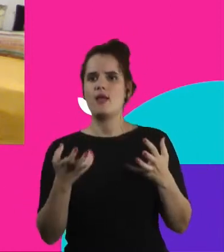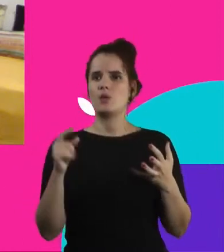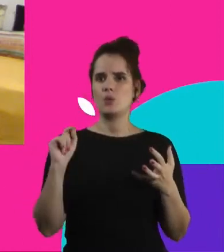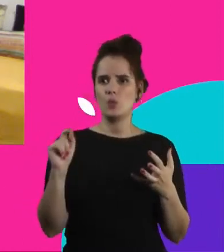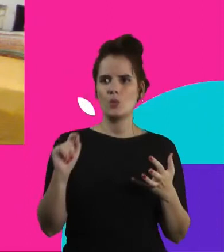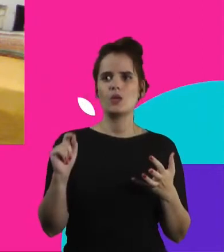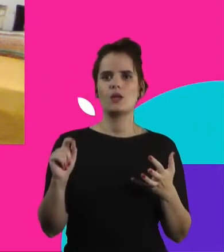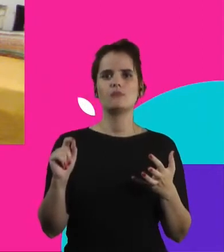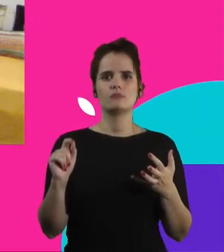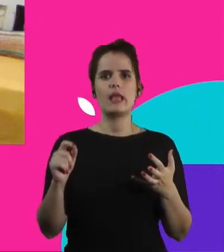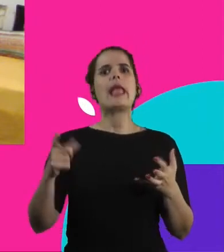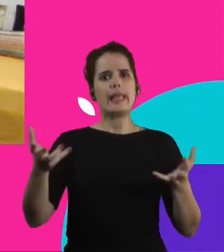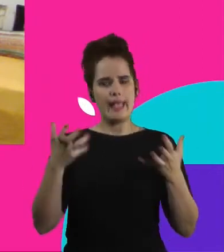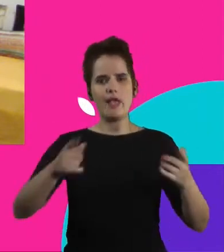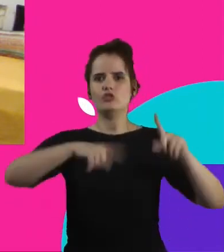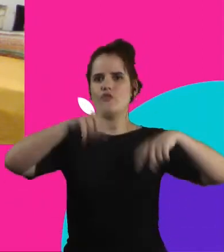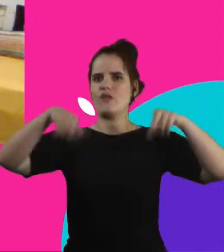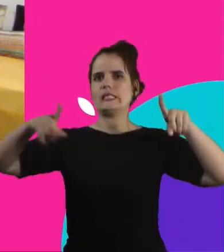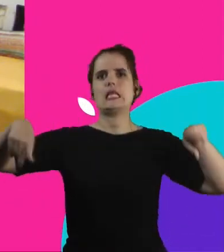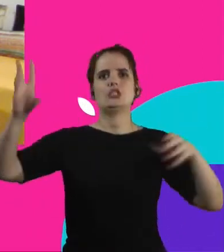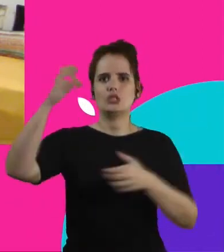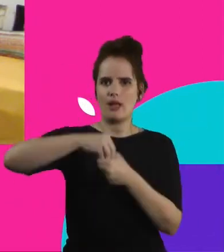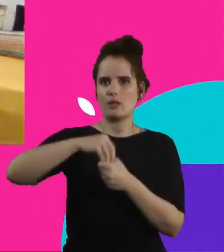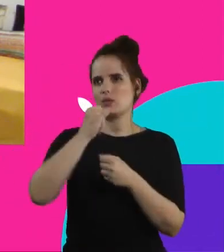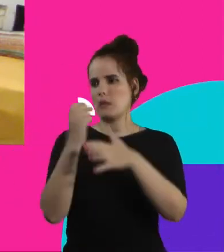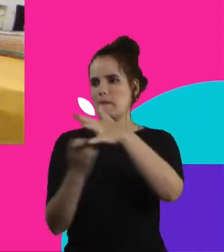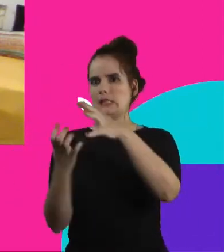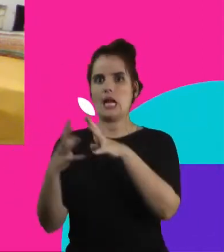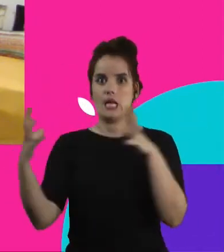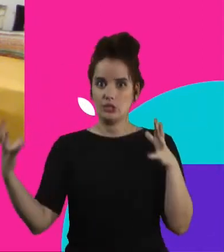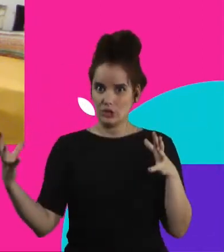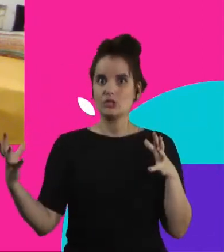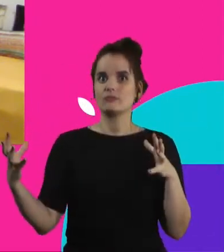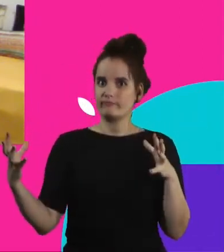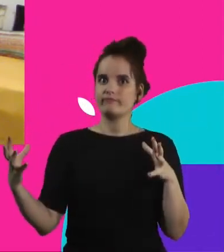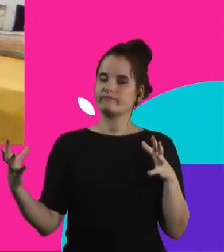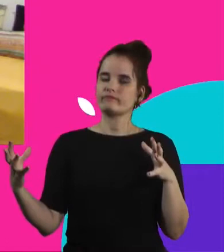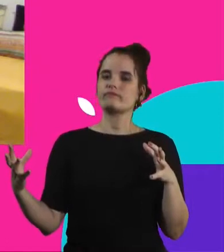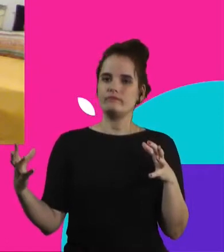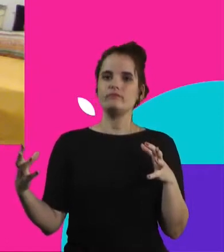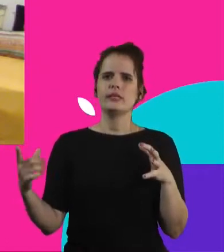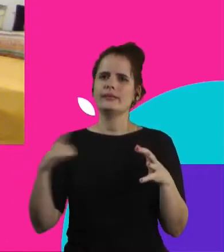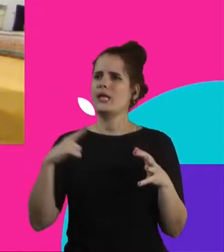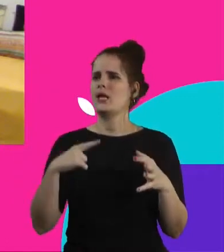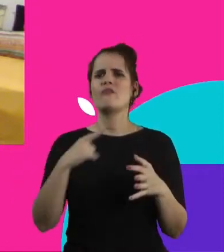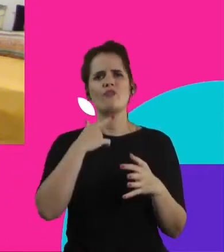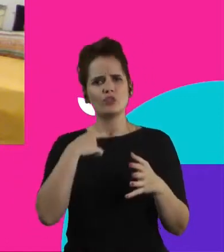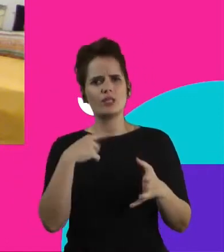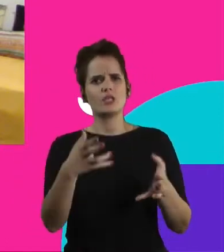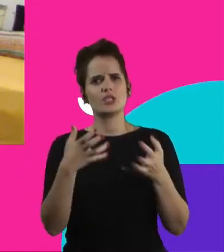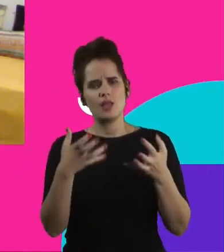têm compromisso com a diversidade, principalmente grandes multinacionais que são nossas parceiras. Algumas delas tinham muita vontade